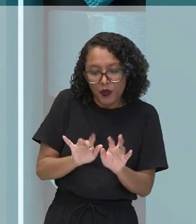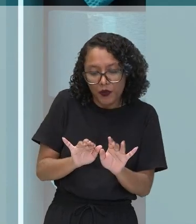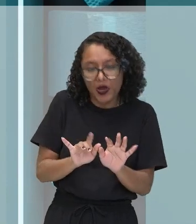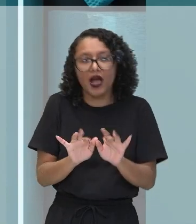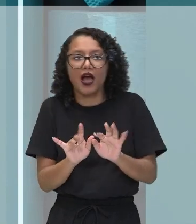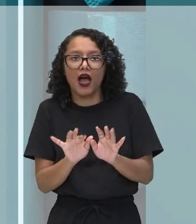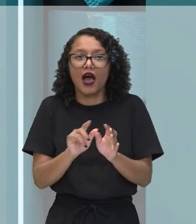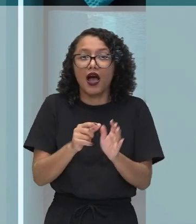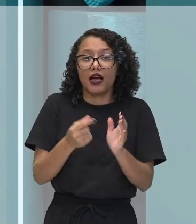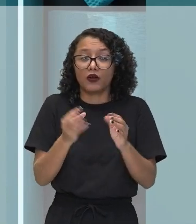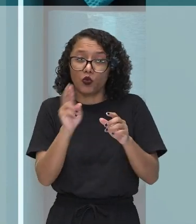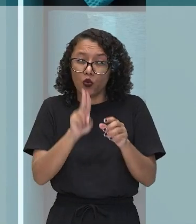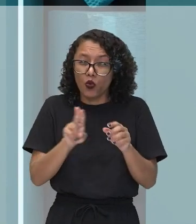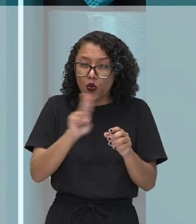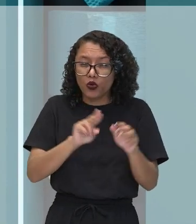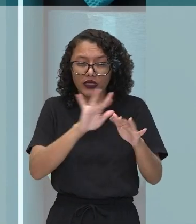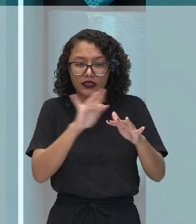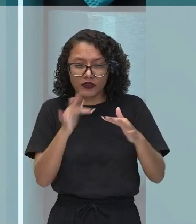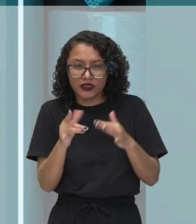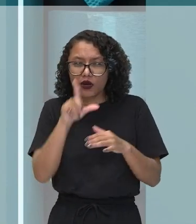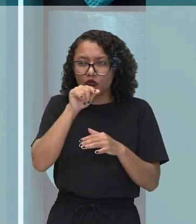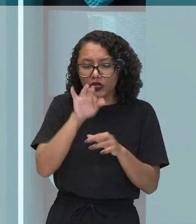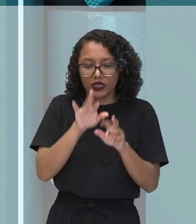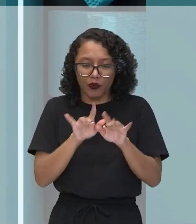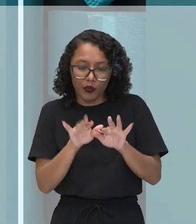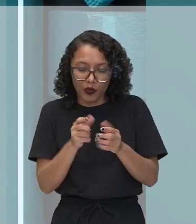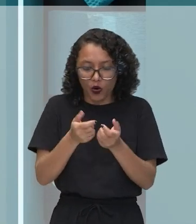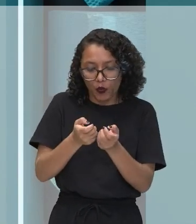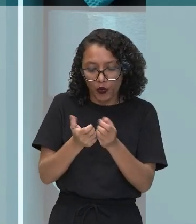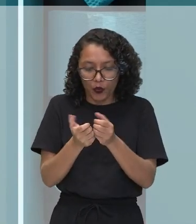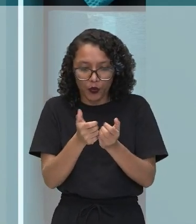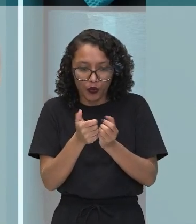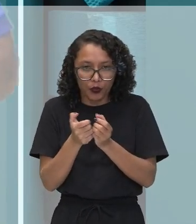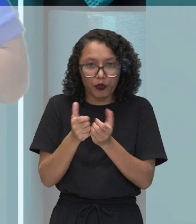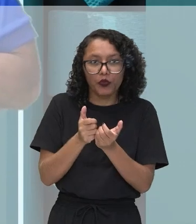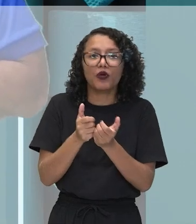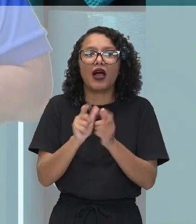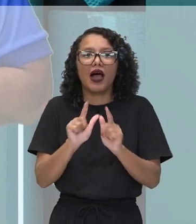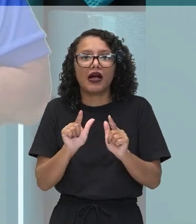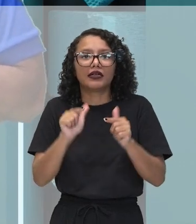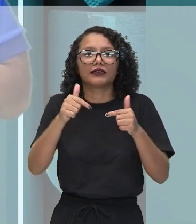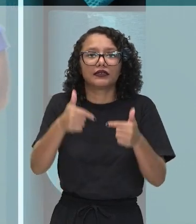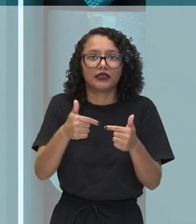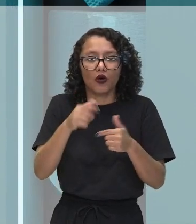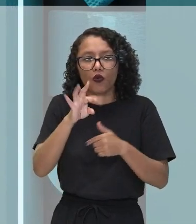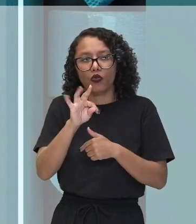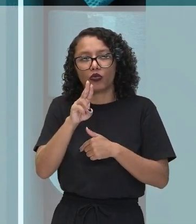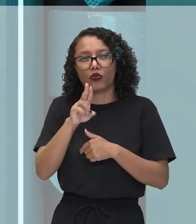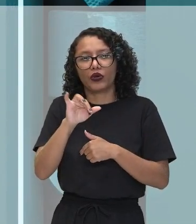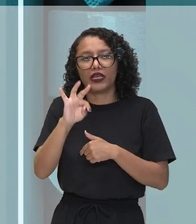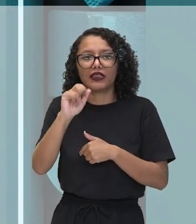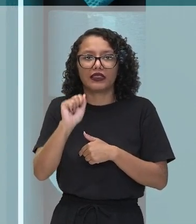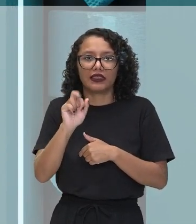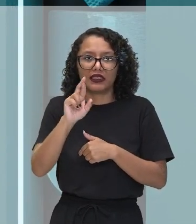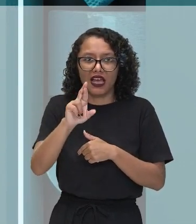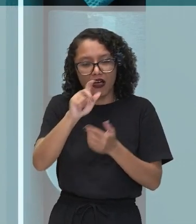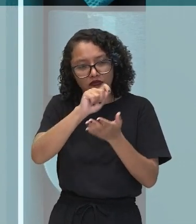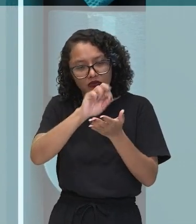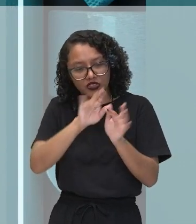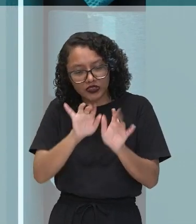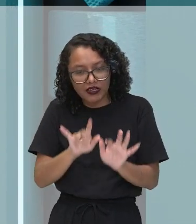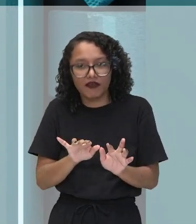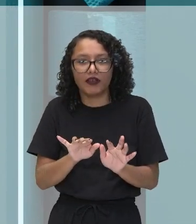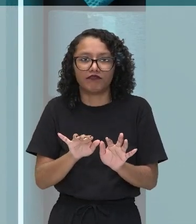Twitter, criou-se o verbo tuitar, praticar ali a rede social, ok? Outra situação que